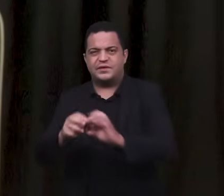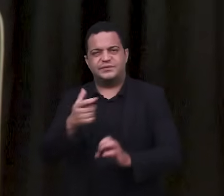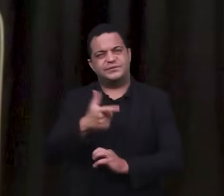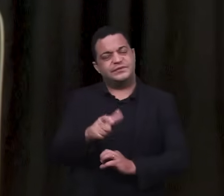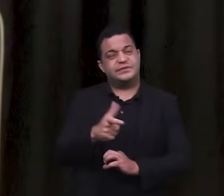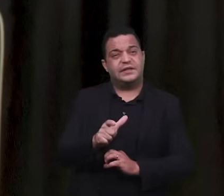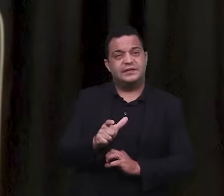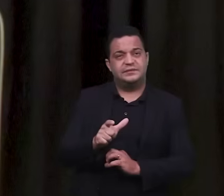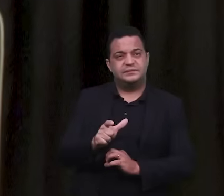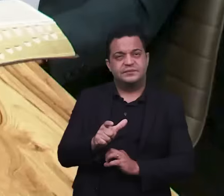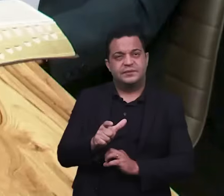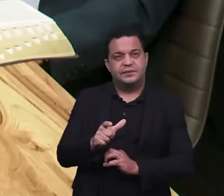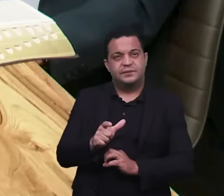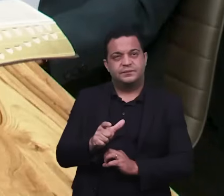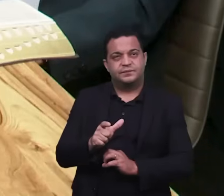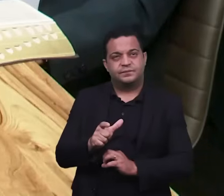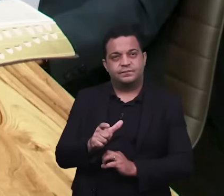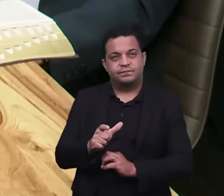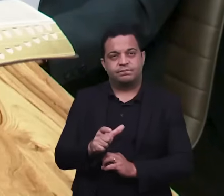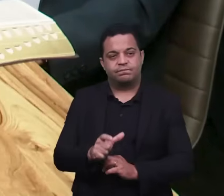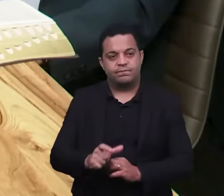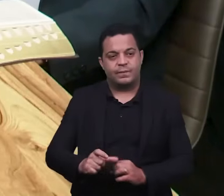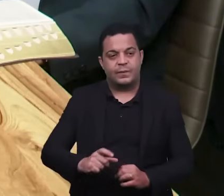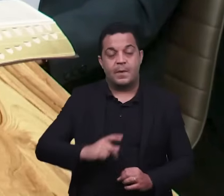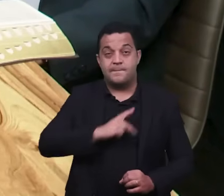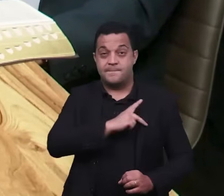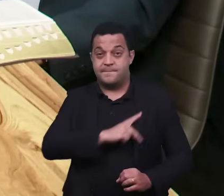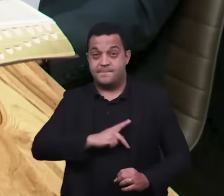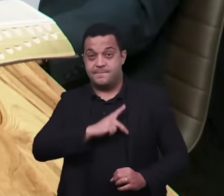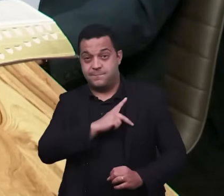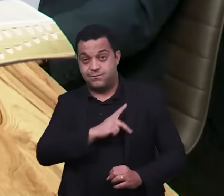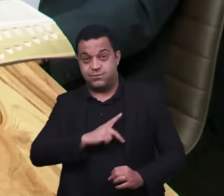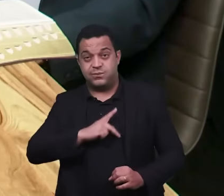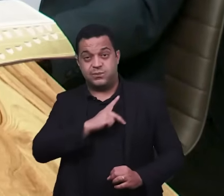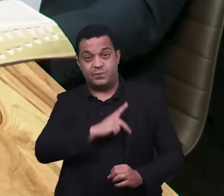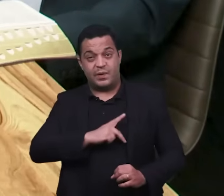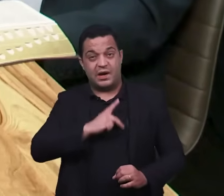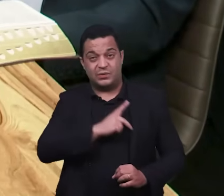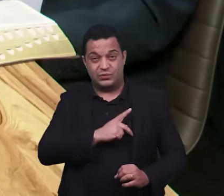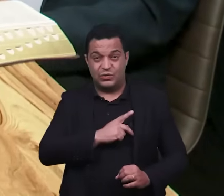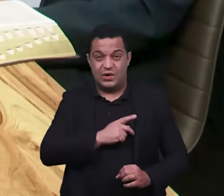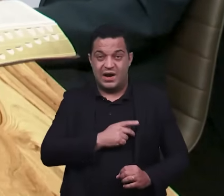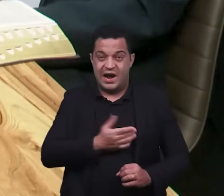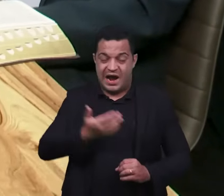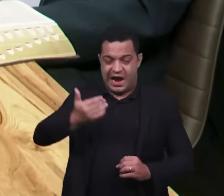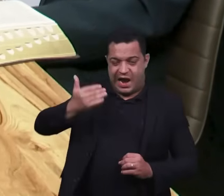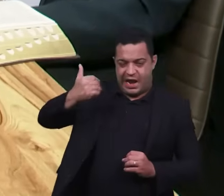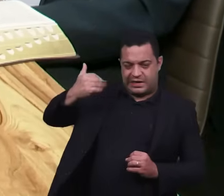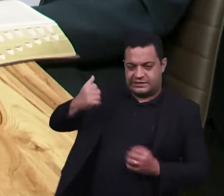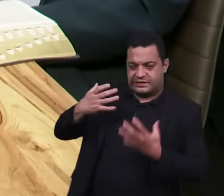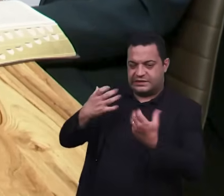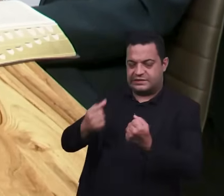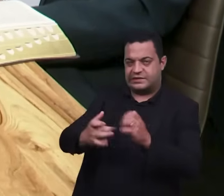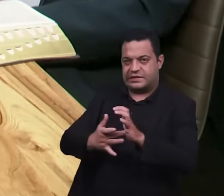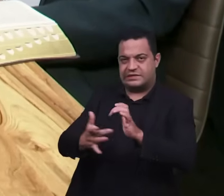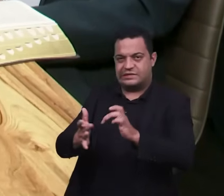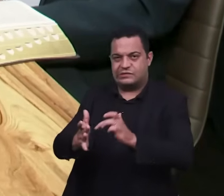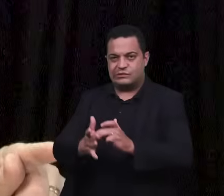Barnabé e Saulo, né? Barnabé e Saulo. E cito uma coisa, Saulo, aquele que foi perseguidor da